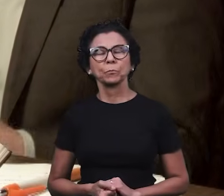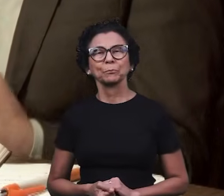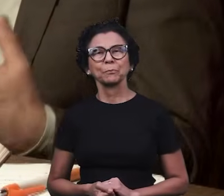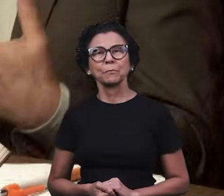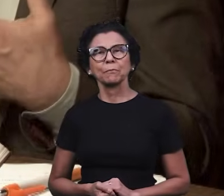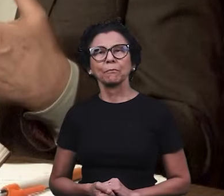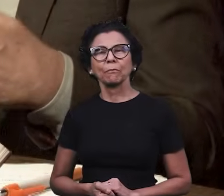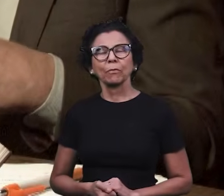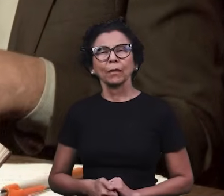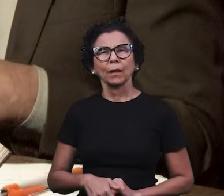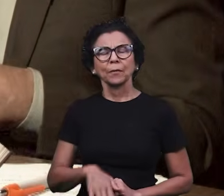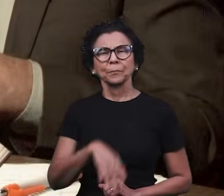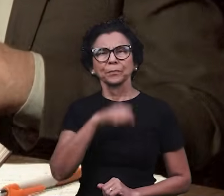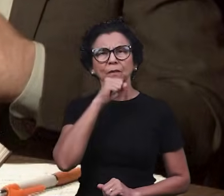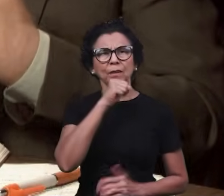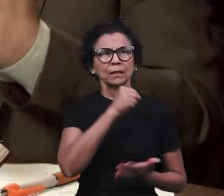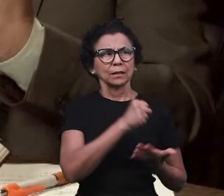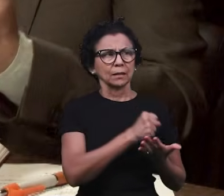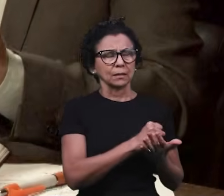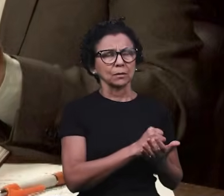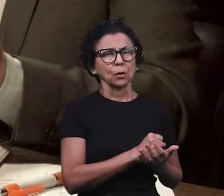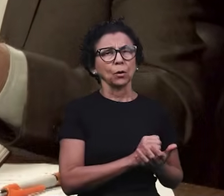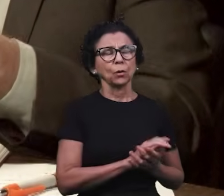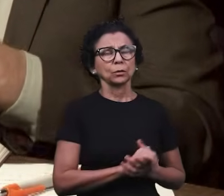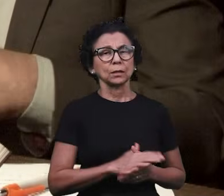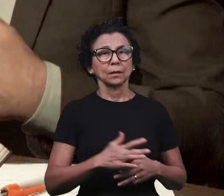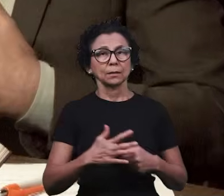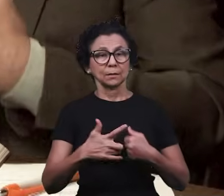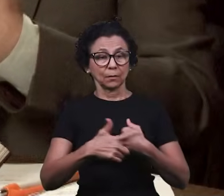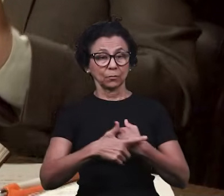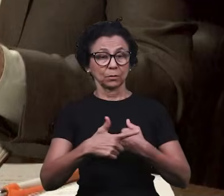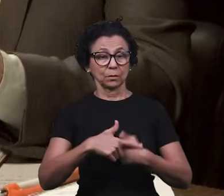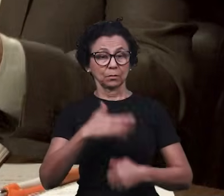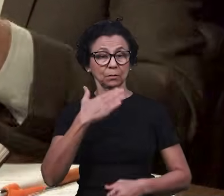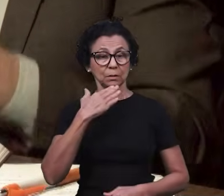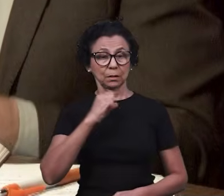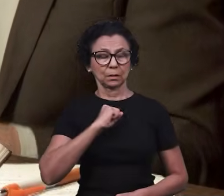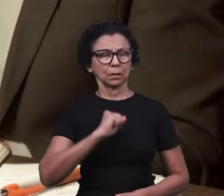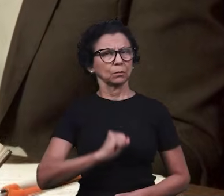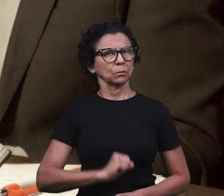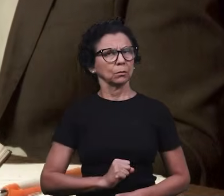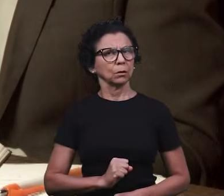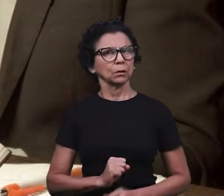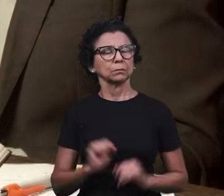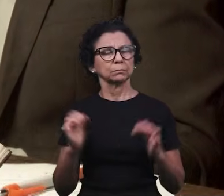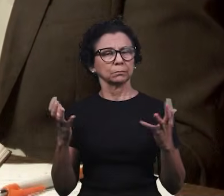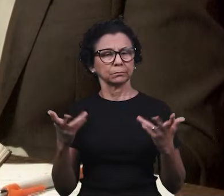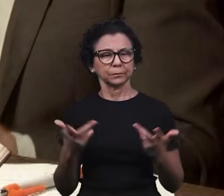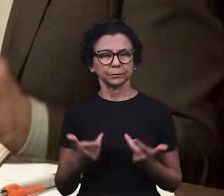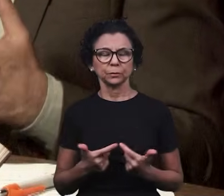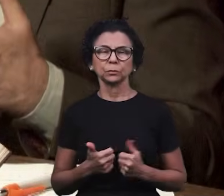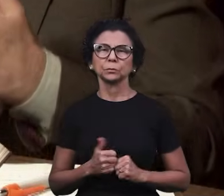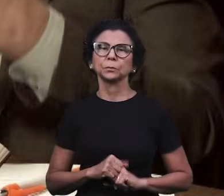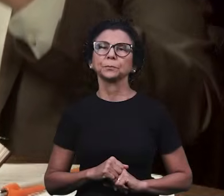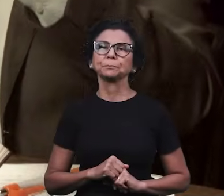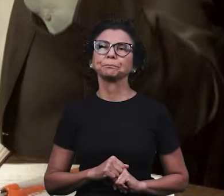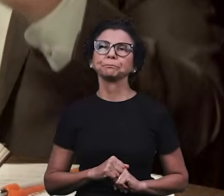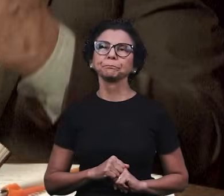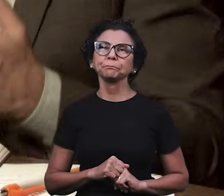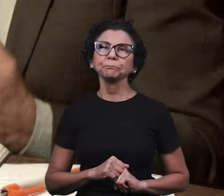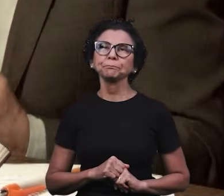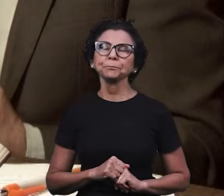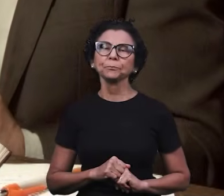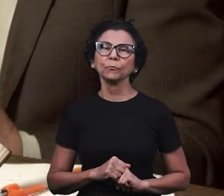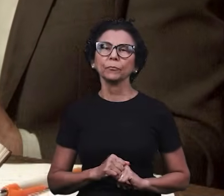Antigo Testamento é uma sombra gloriosa, uma figura gloriosa daquele que hoje